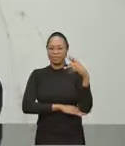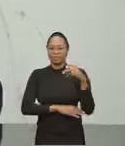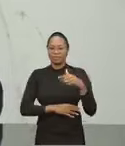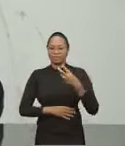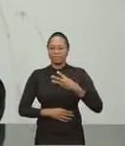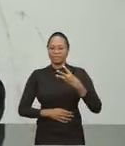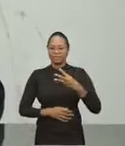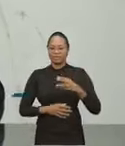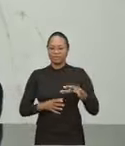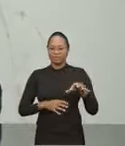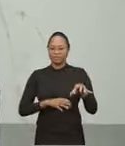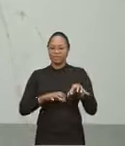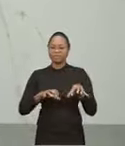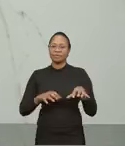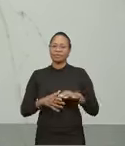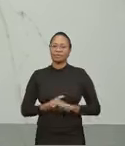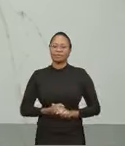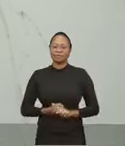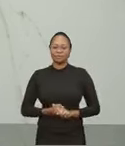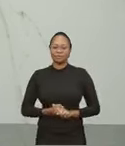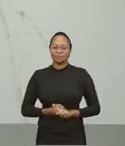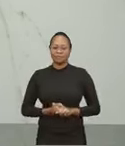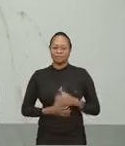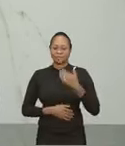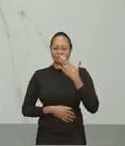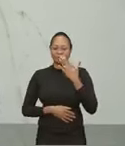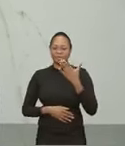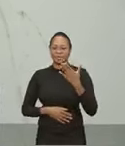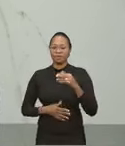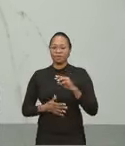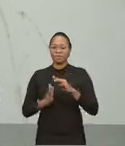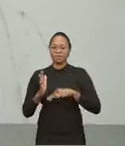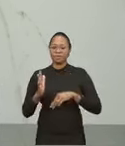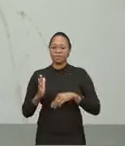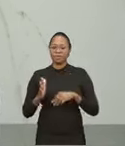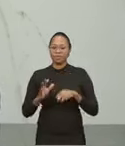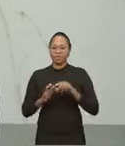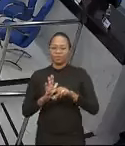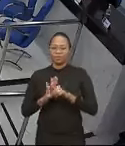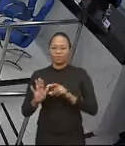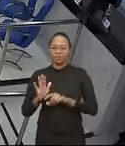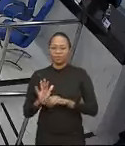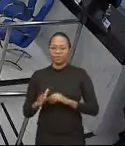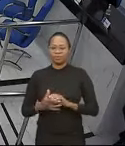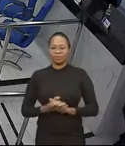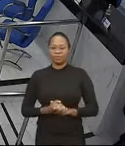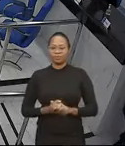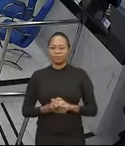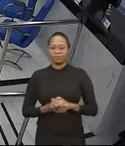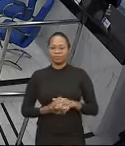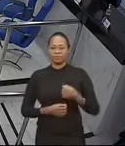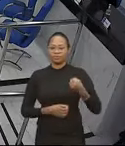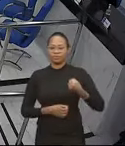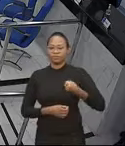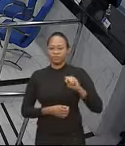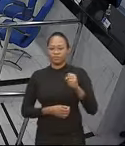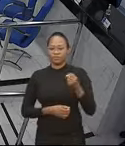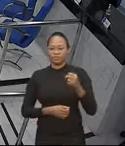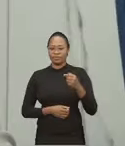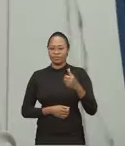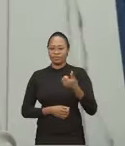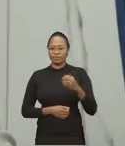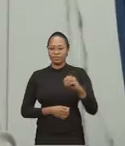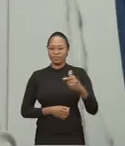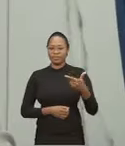etapa. Peço, tem outra matéria da professora Angélica. Indicação de número 902/2023, de autoria